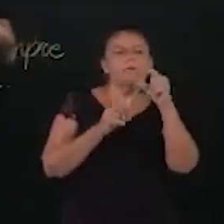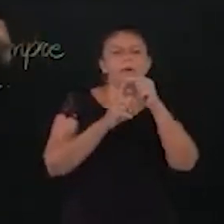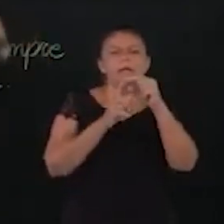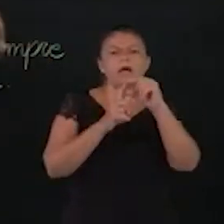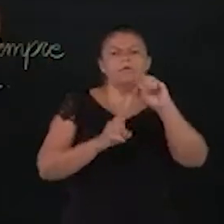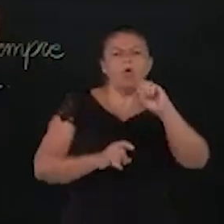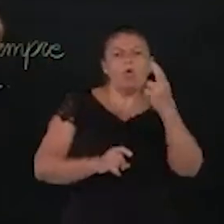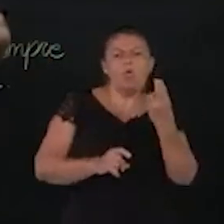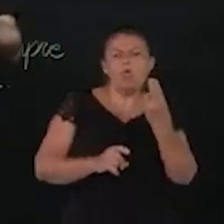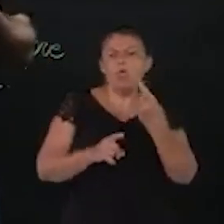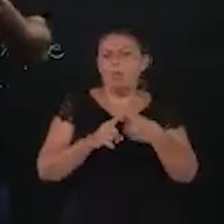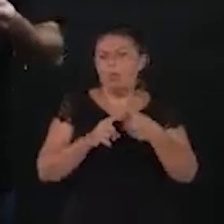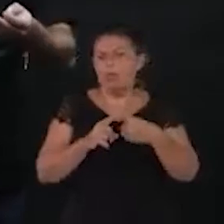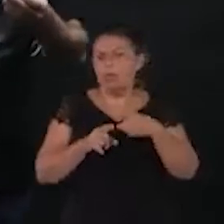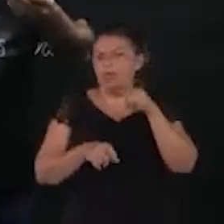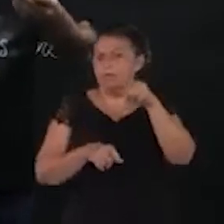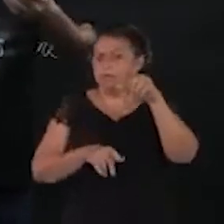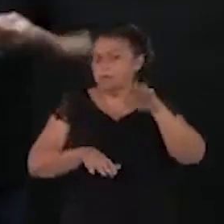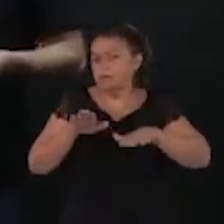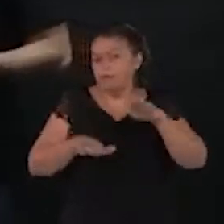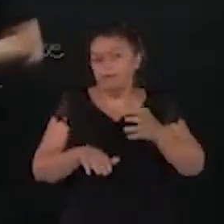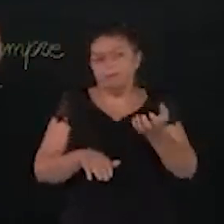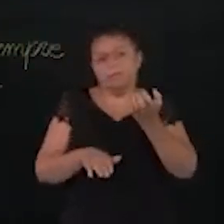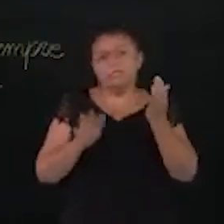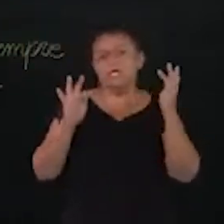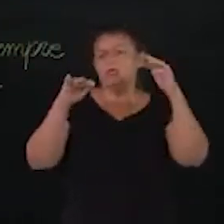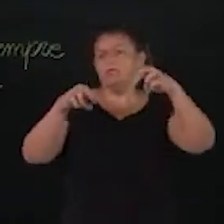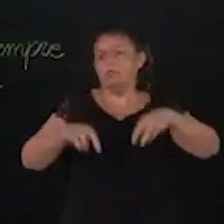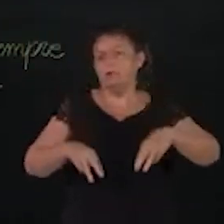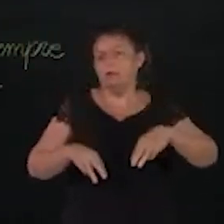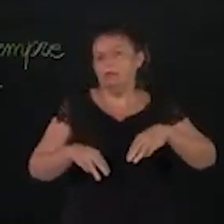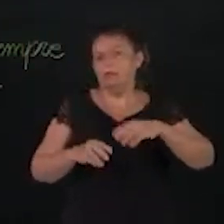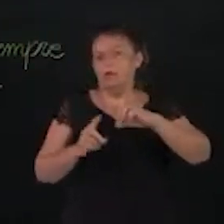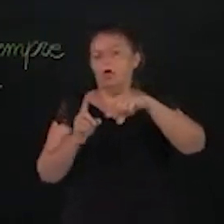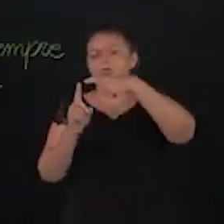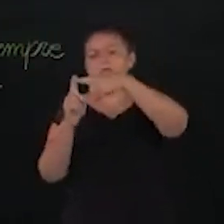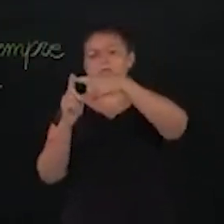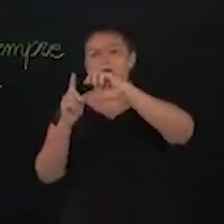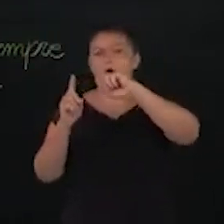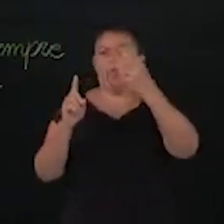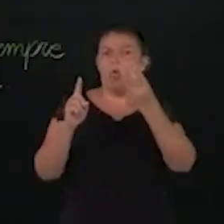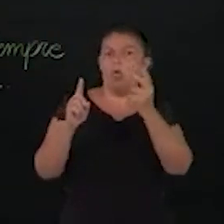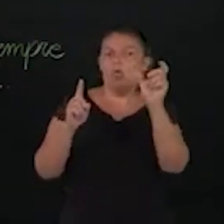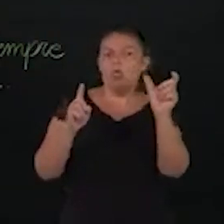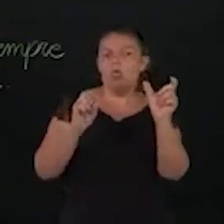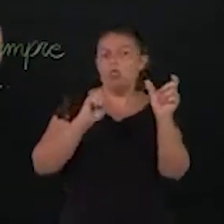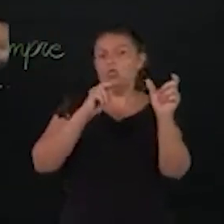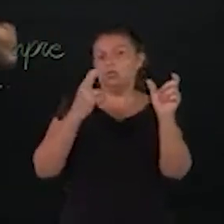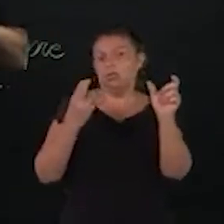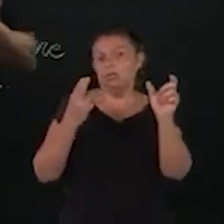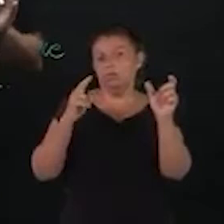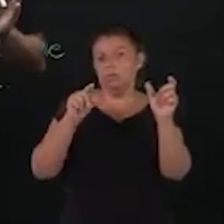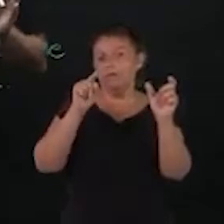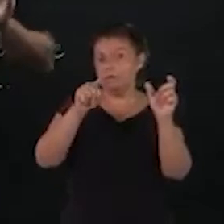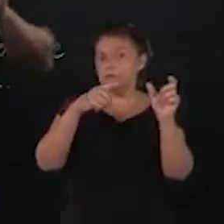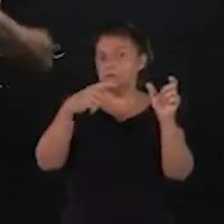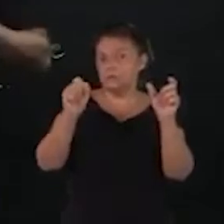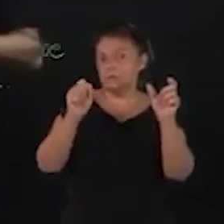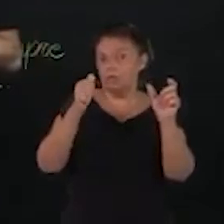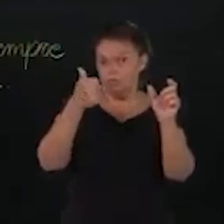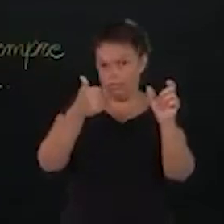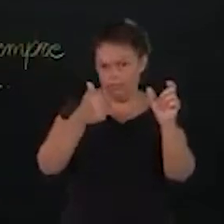Porque aí fica a teu critério colocar o resultado final com o sinal de mais ou não, tá? É você quem